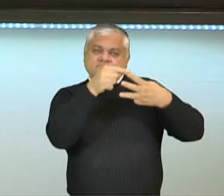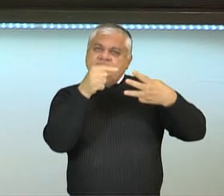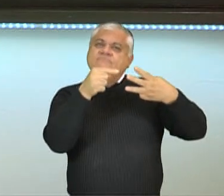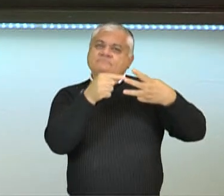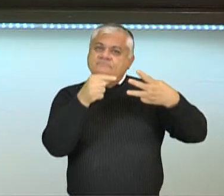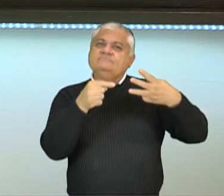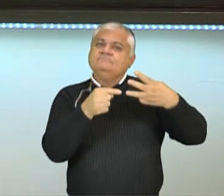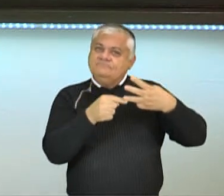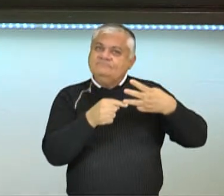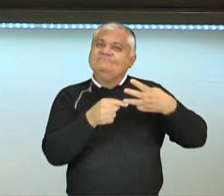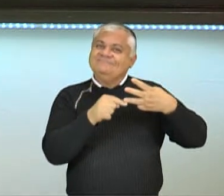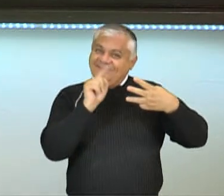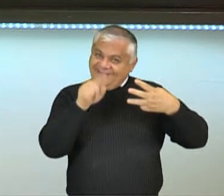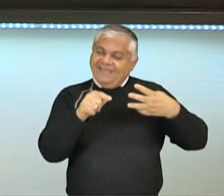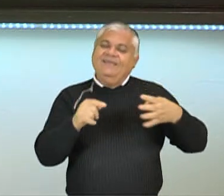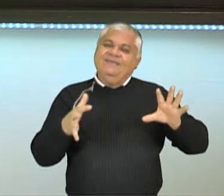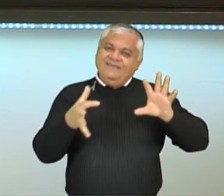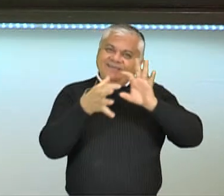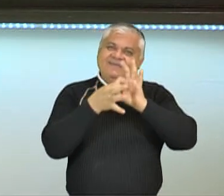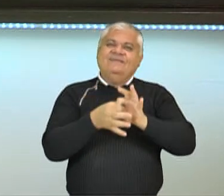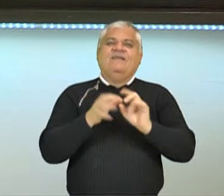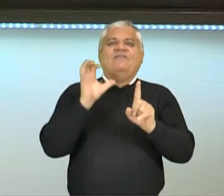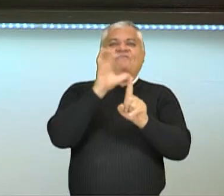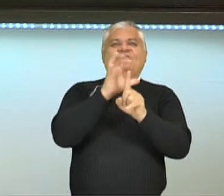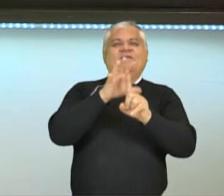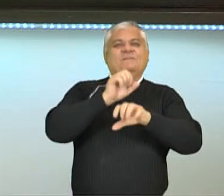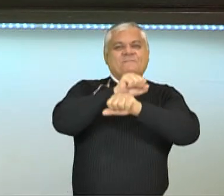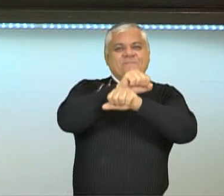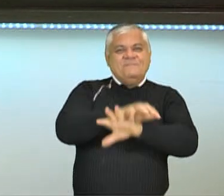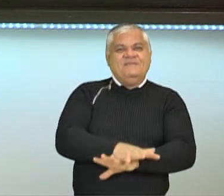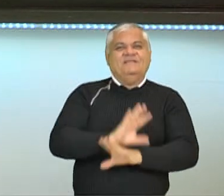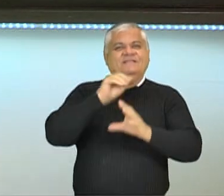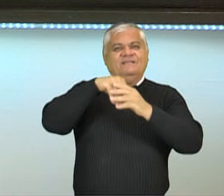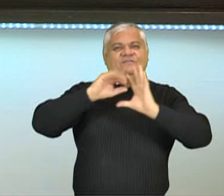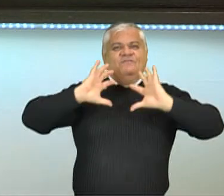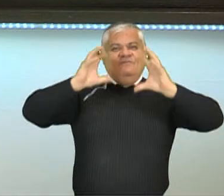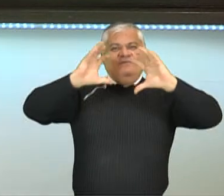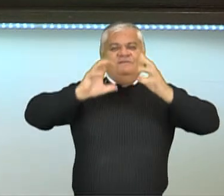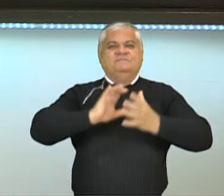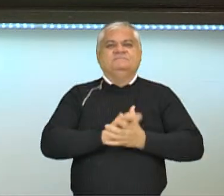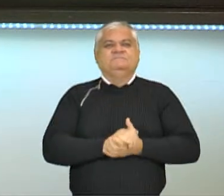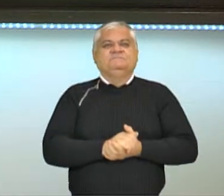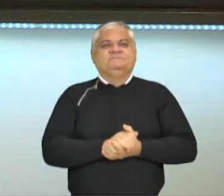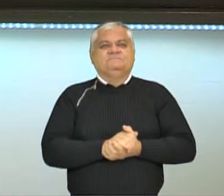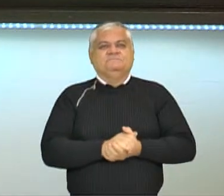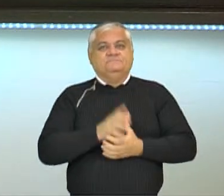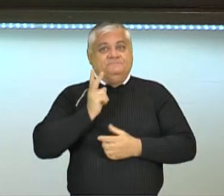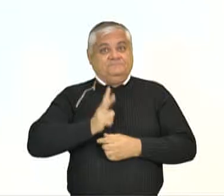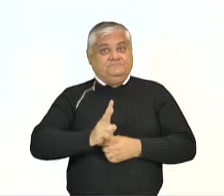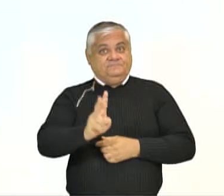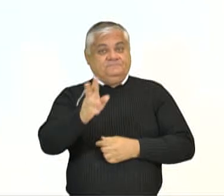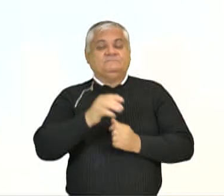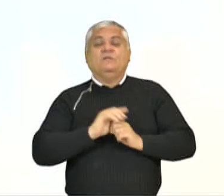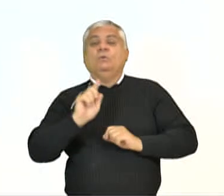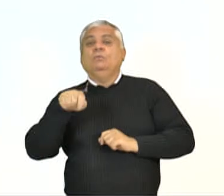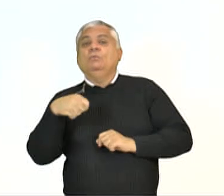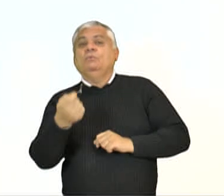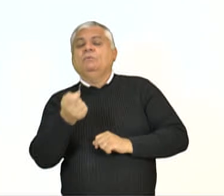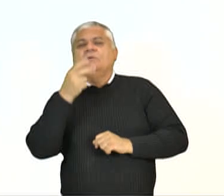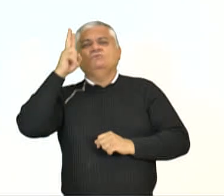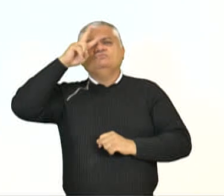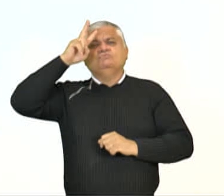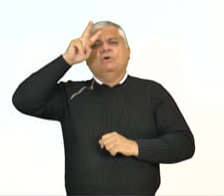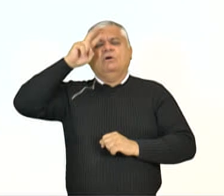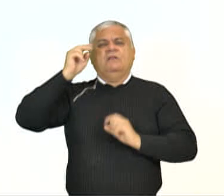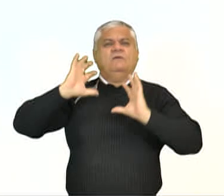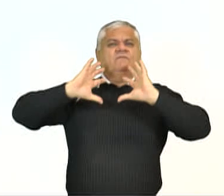tem muito a ver com a questão da influência da mídia dentro do voleibol. Continuando, vamos falar um pouquinho sobre a história do